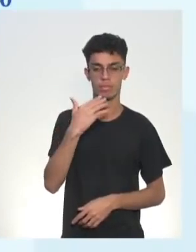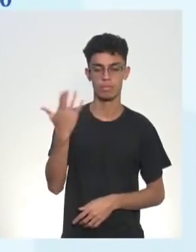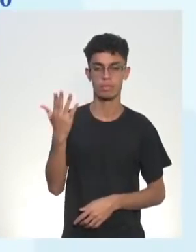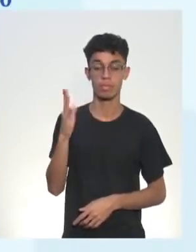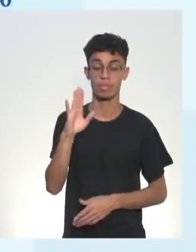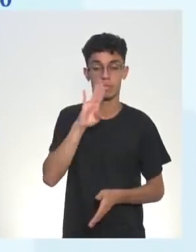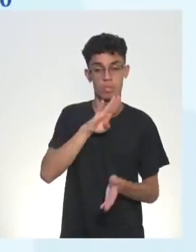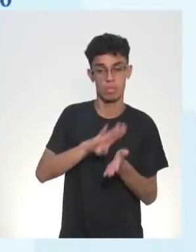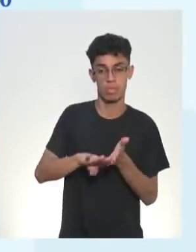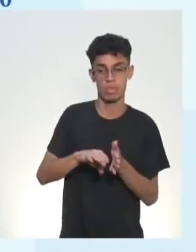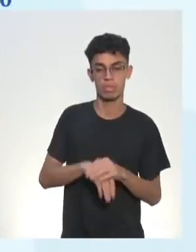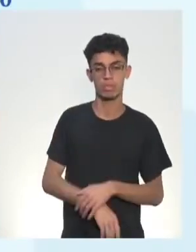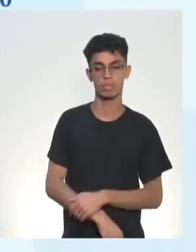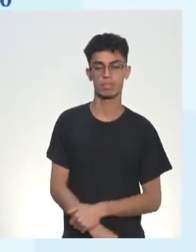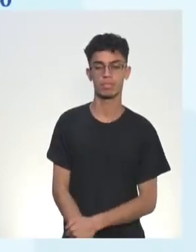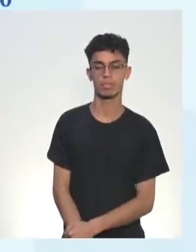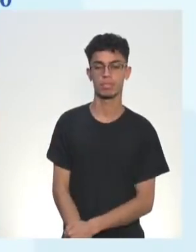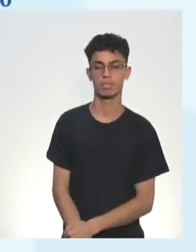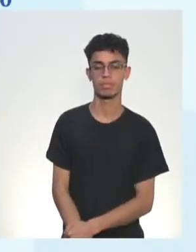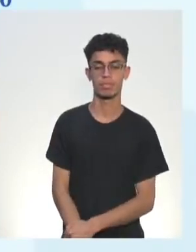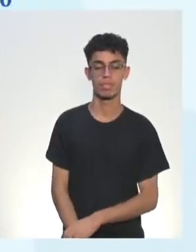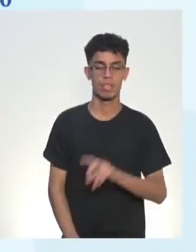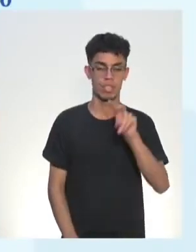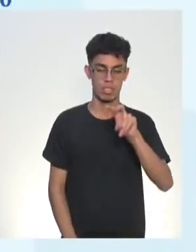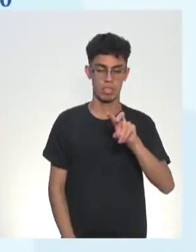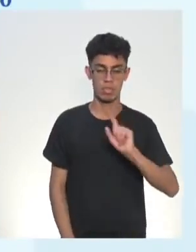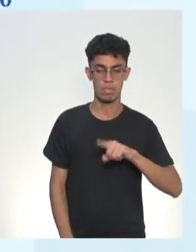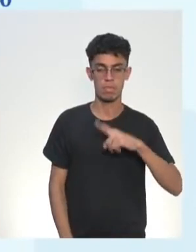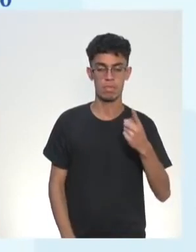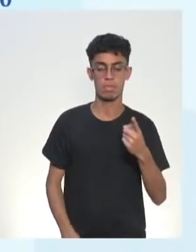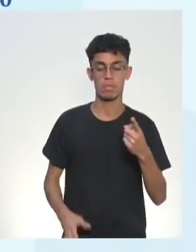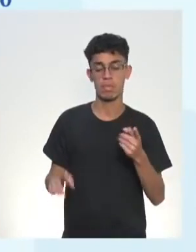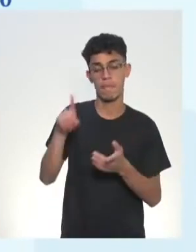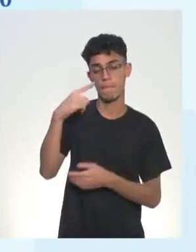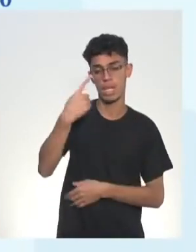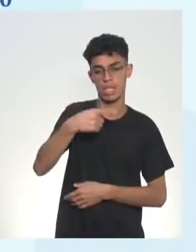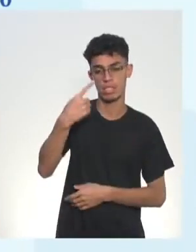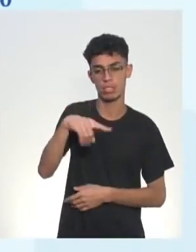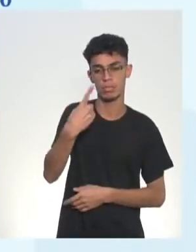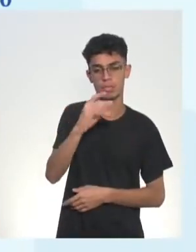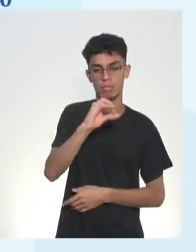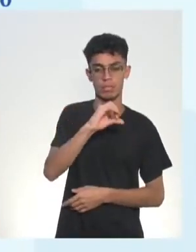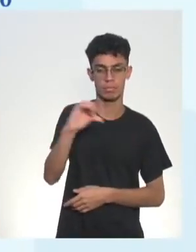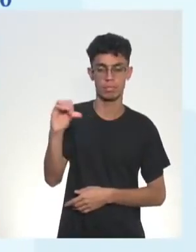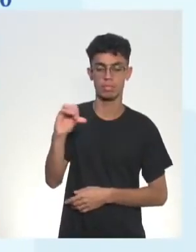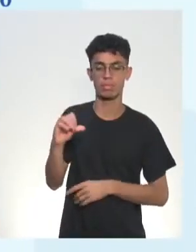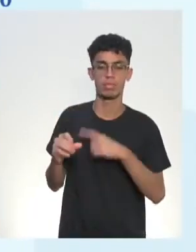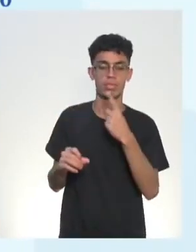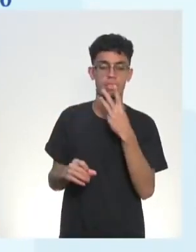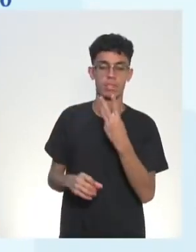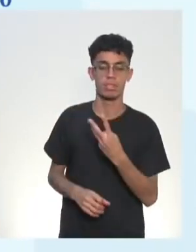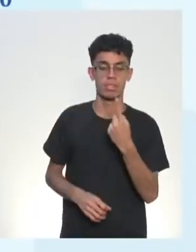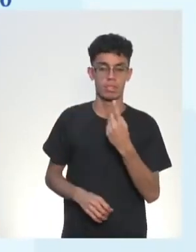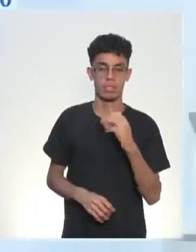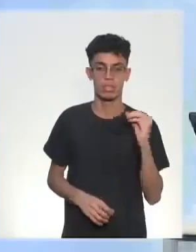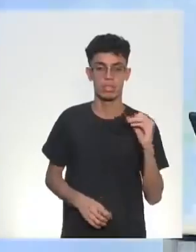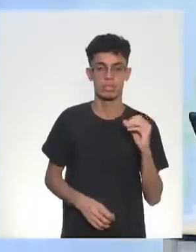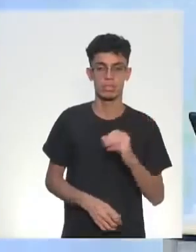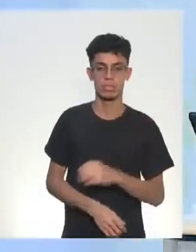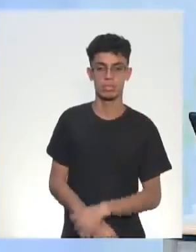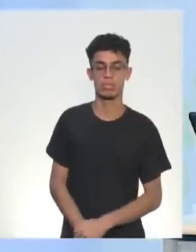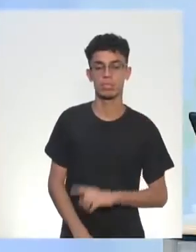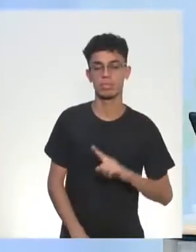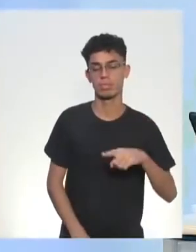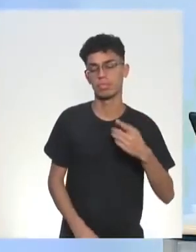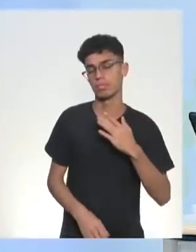Isso é o desconto. Aí, a gente pega esses 5 mil, tira o 1.900 e aí o salário dele fica, na verdade, 3.100. Depois faz